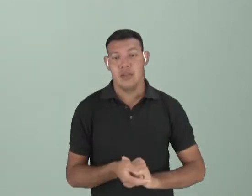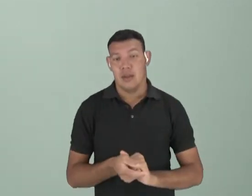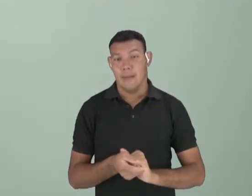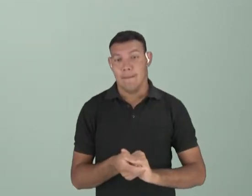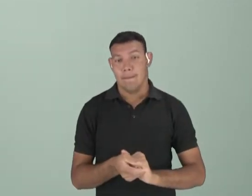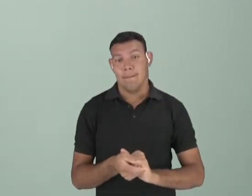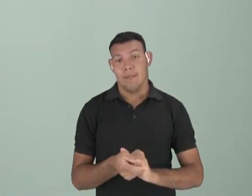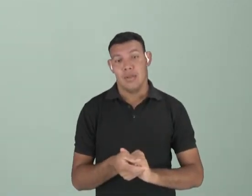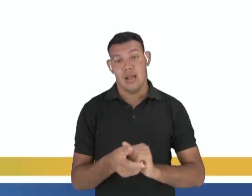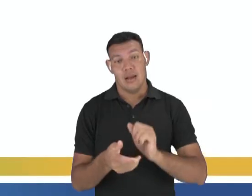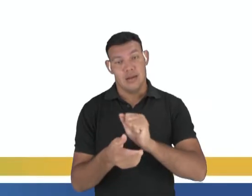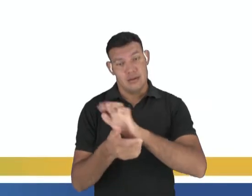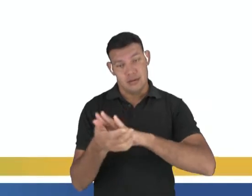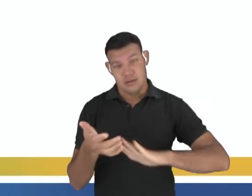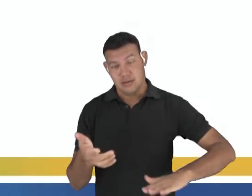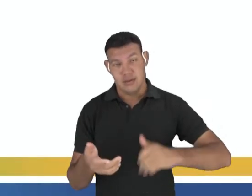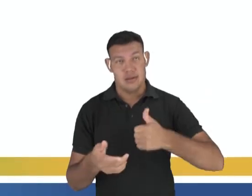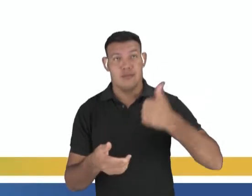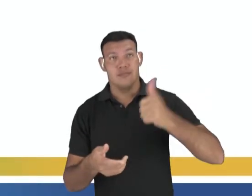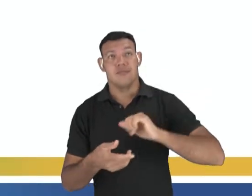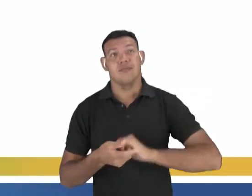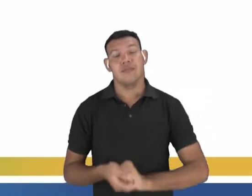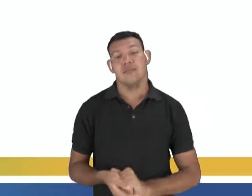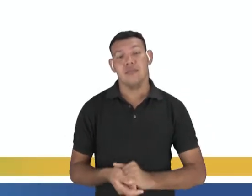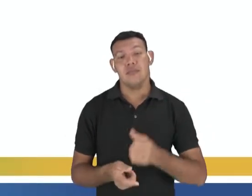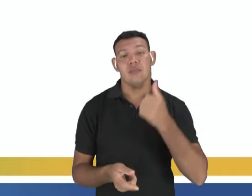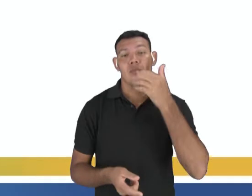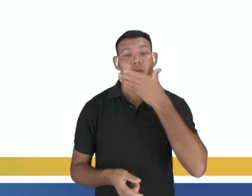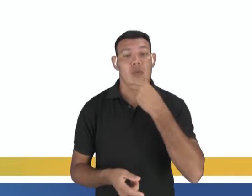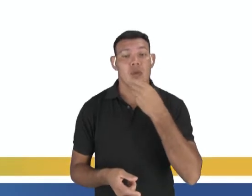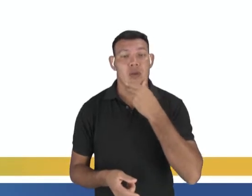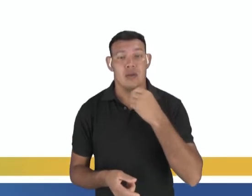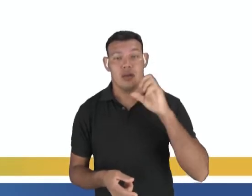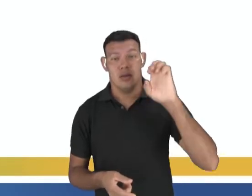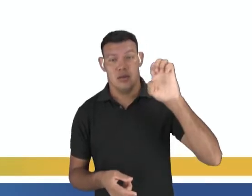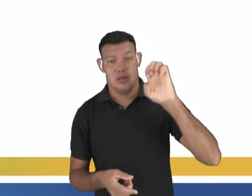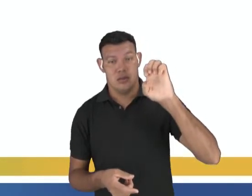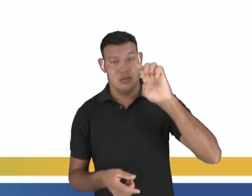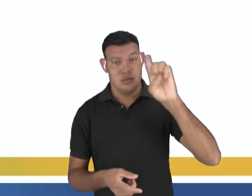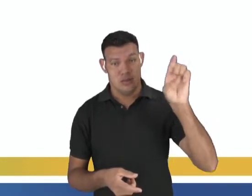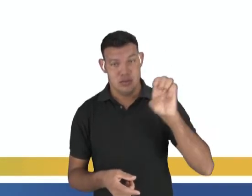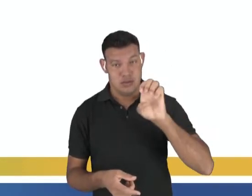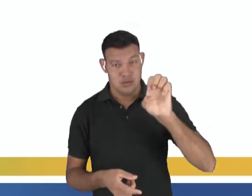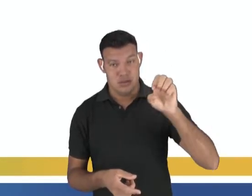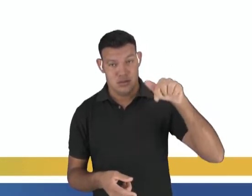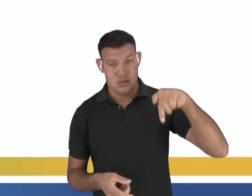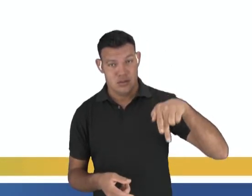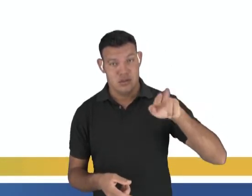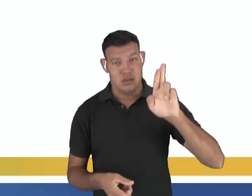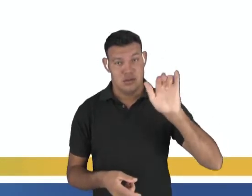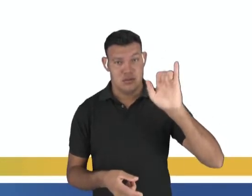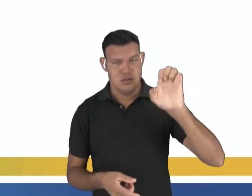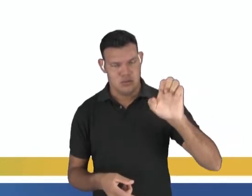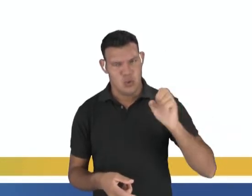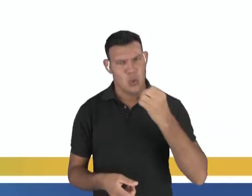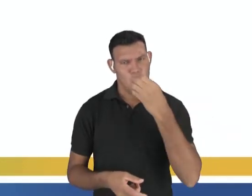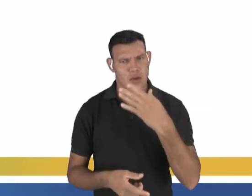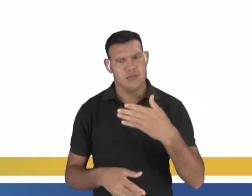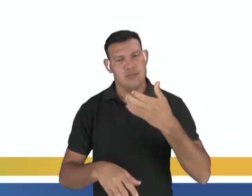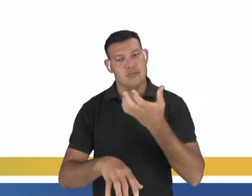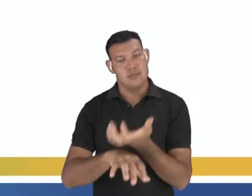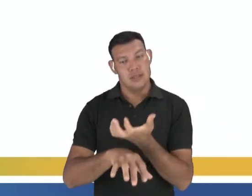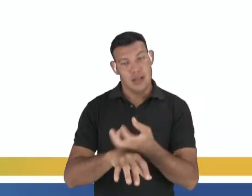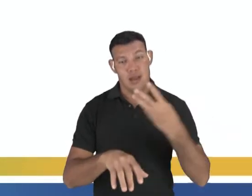primeira questão Olha o que diz o exercício um Ezequiel mínimo muito é um um bastante engraçado e também bom de